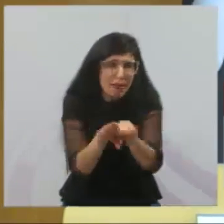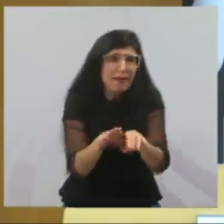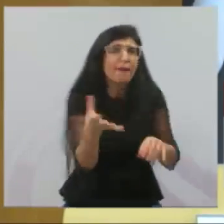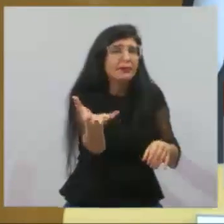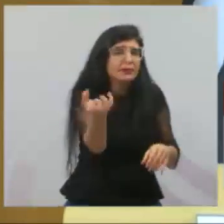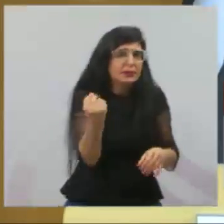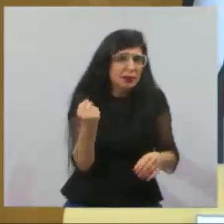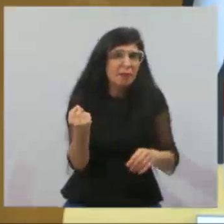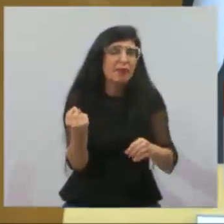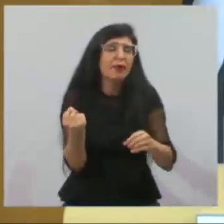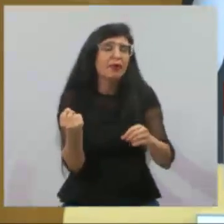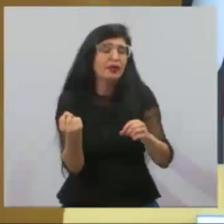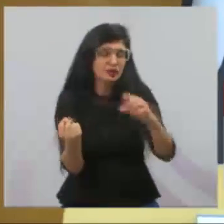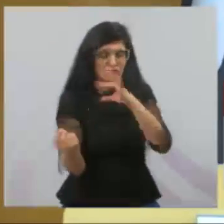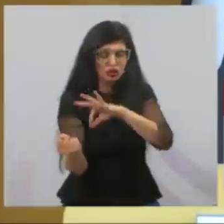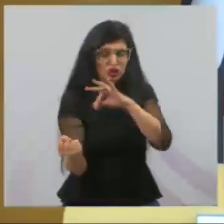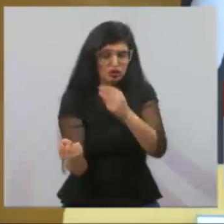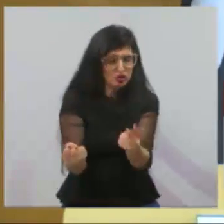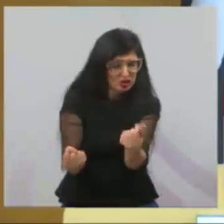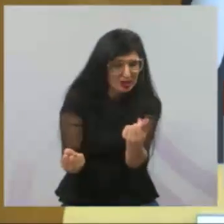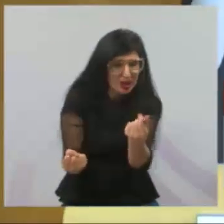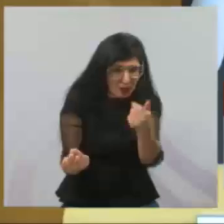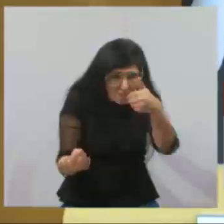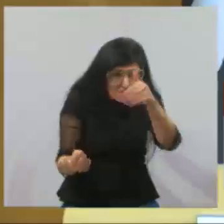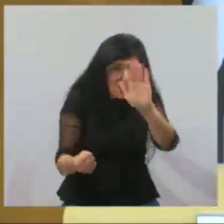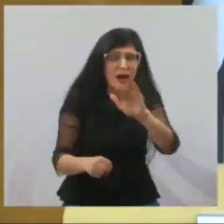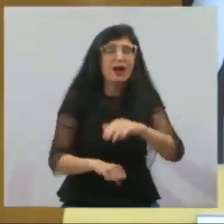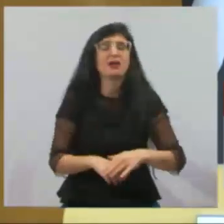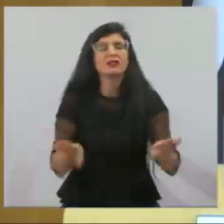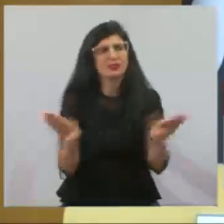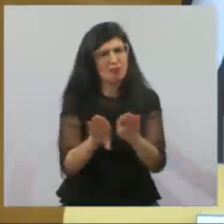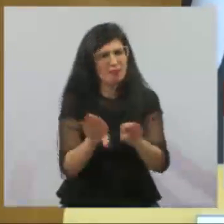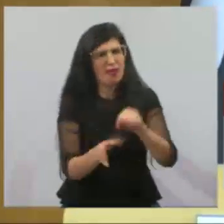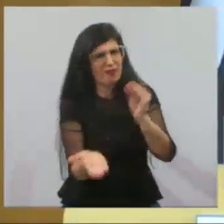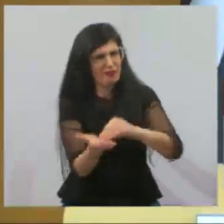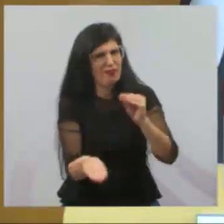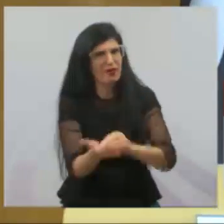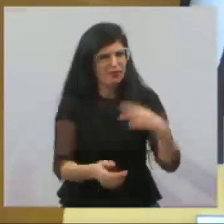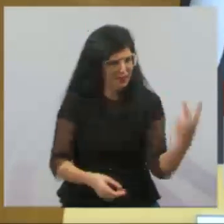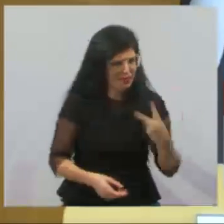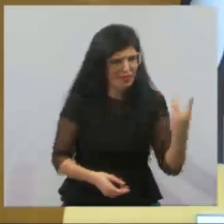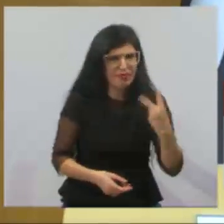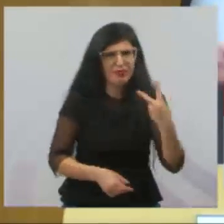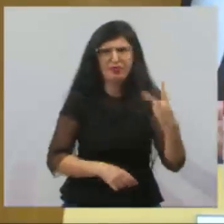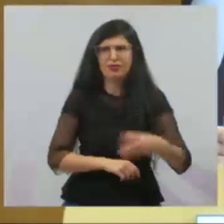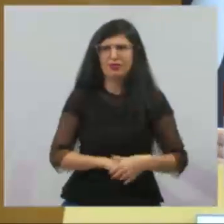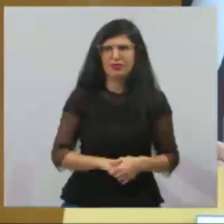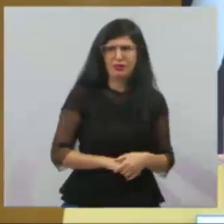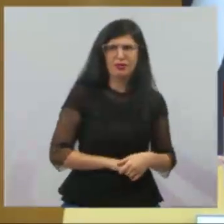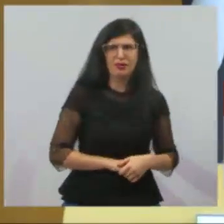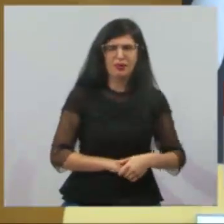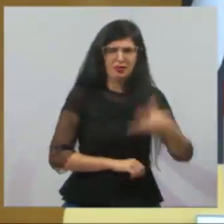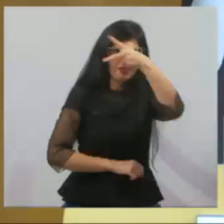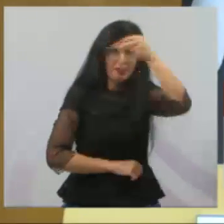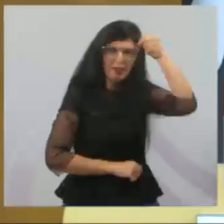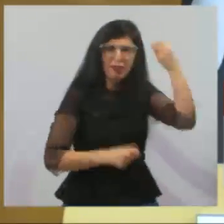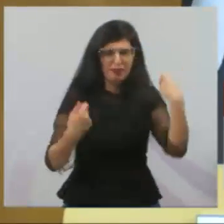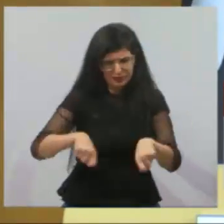Quando sofre assédio no trabalho, é falta de valorização. Ou de um gestor com eficiência para